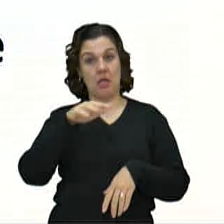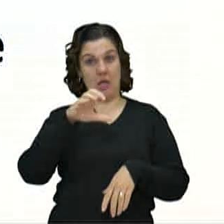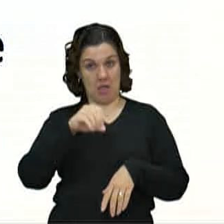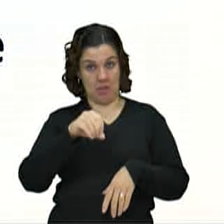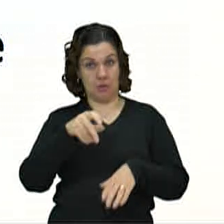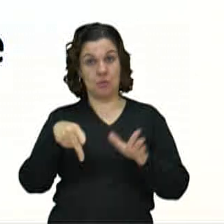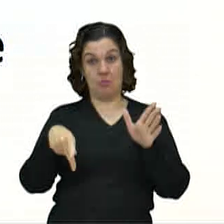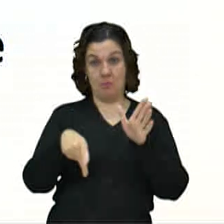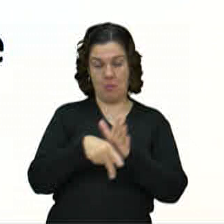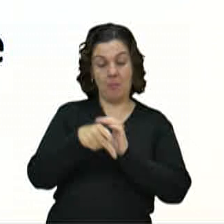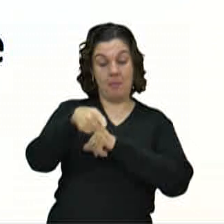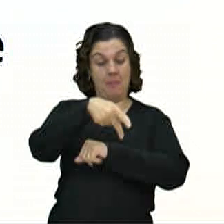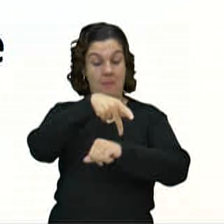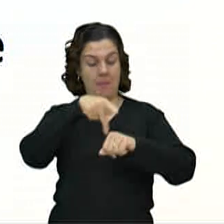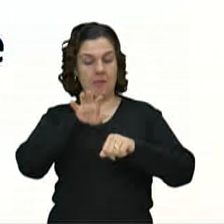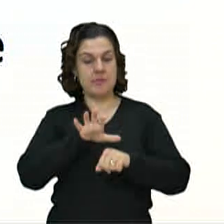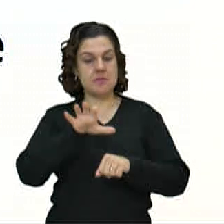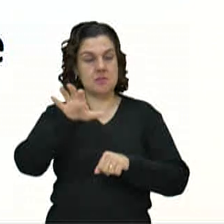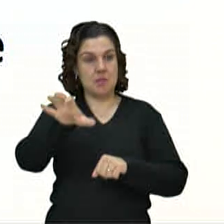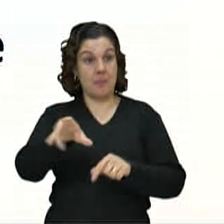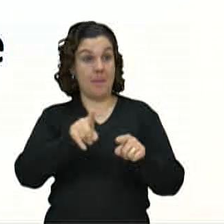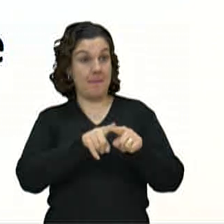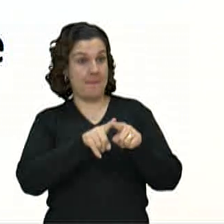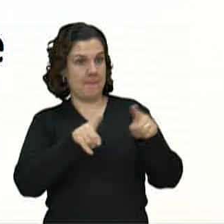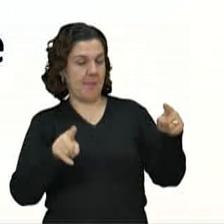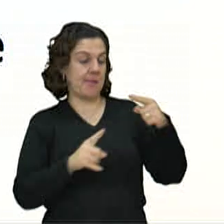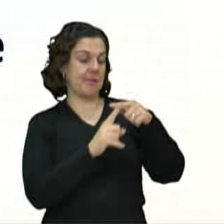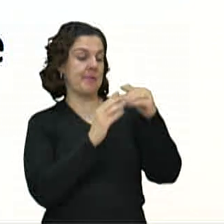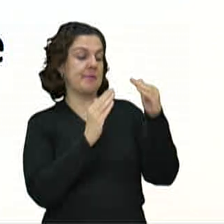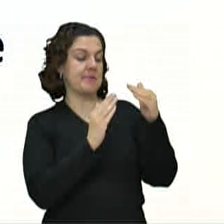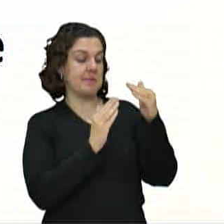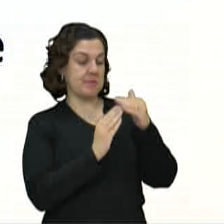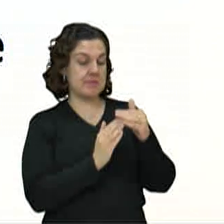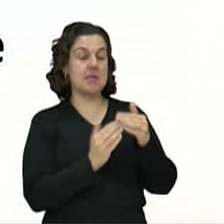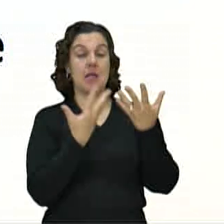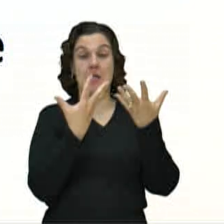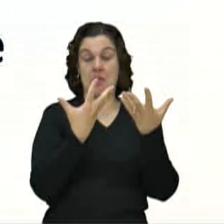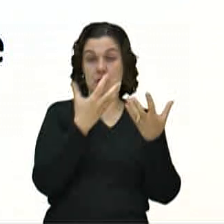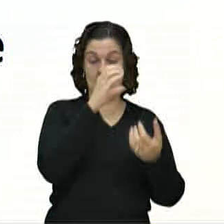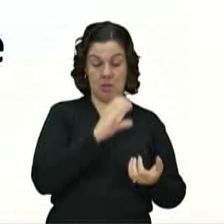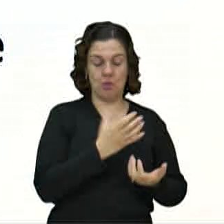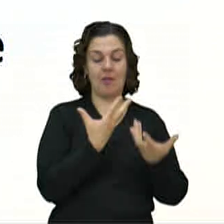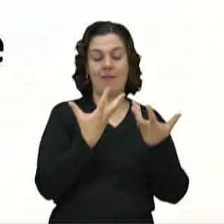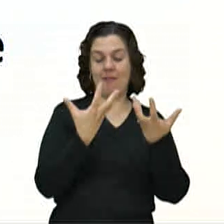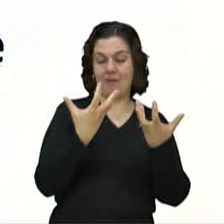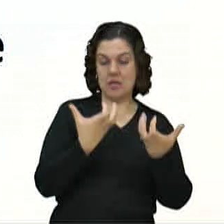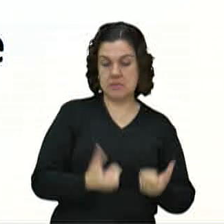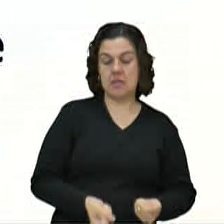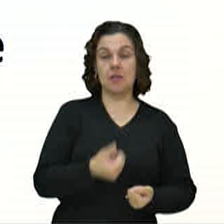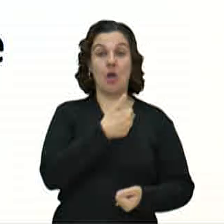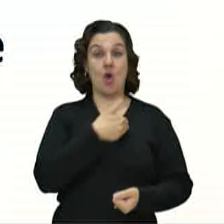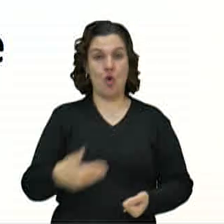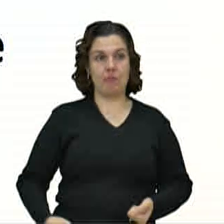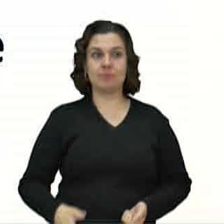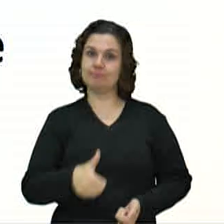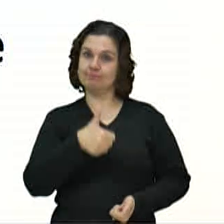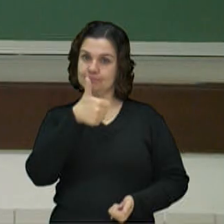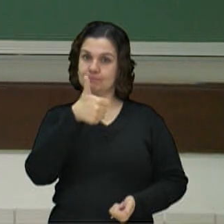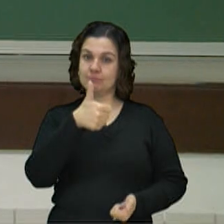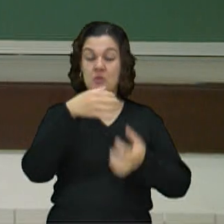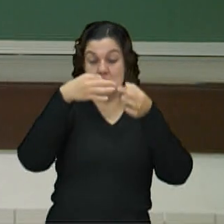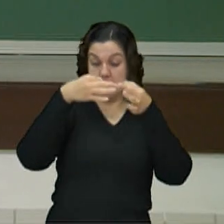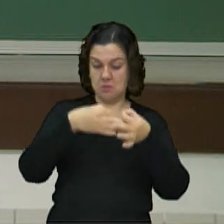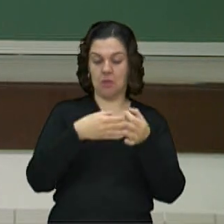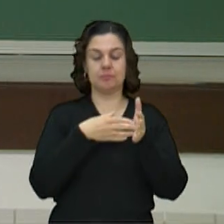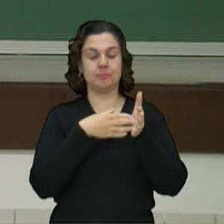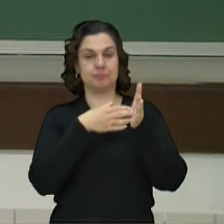independente. Em compensação, a Igreja reconhecia o governo fascista do Mussolini como um governo legal,